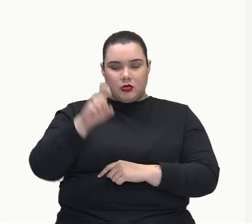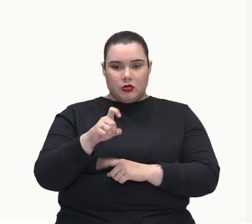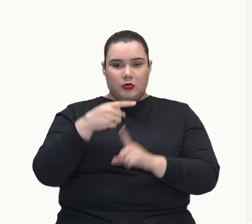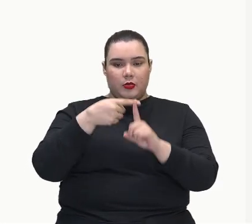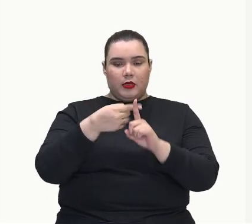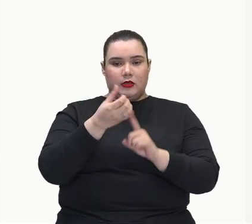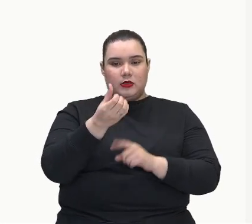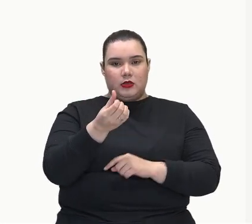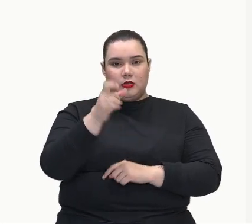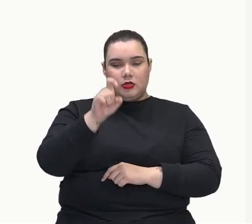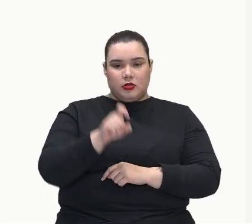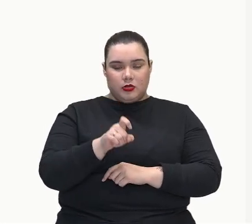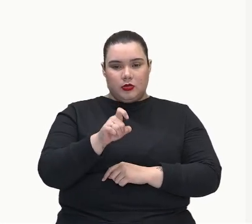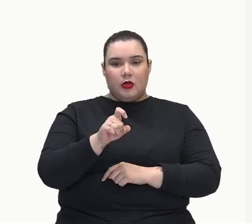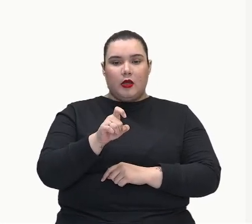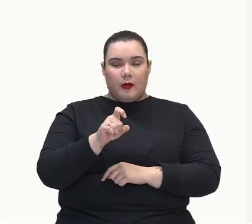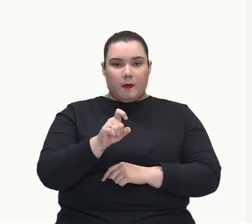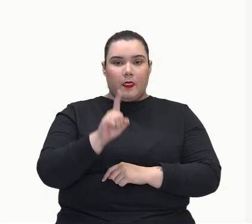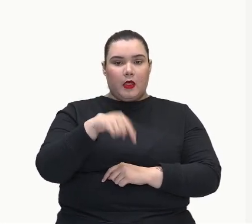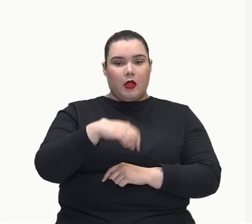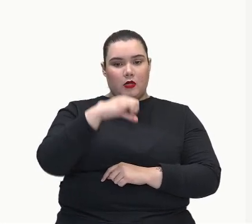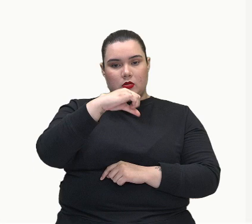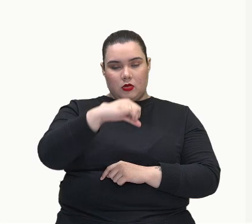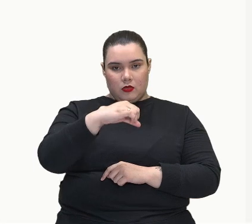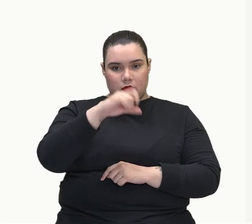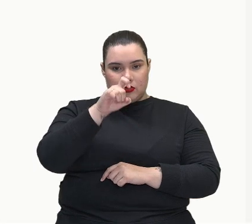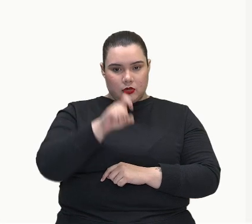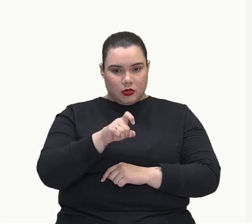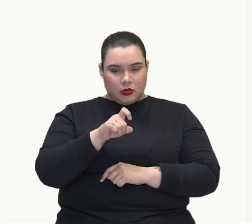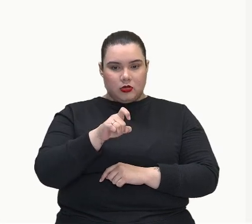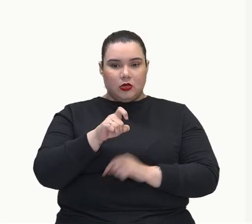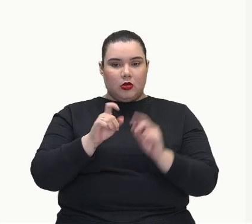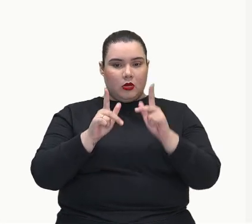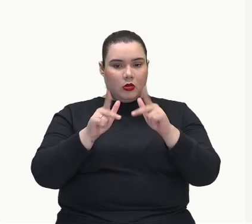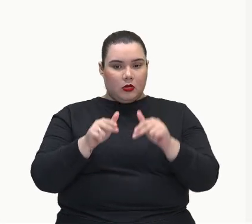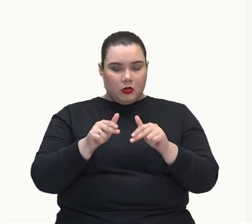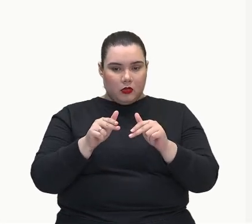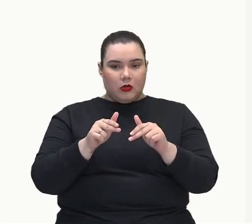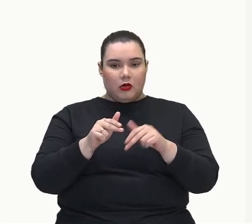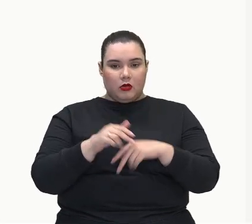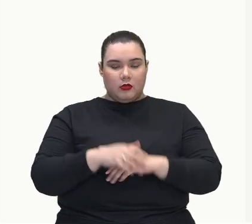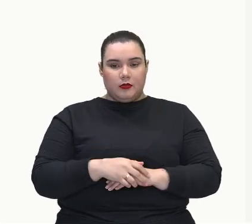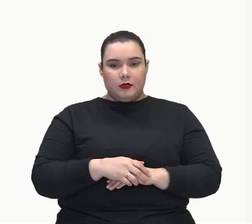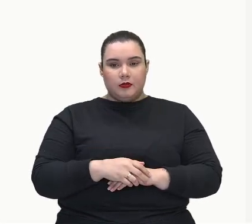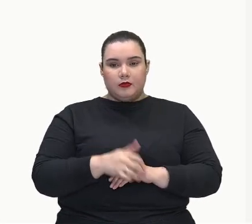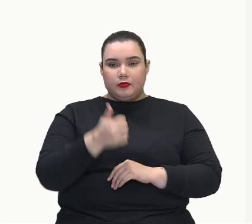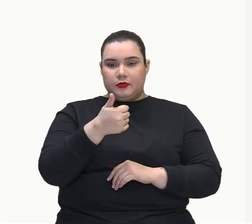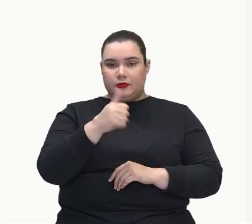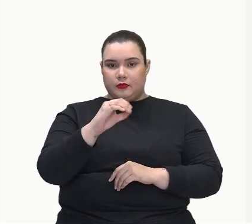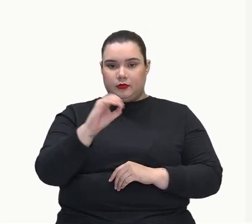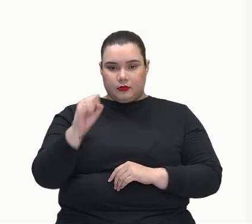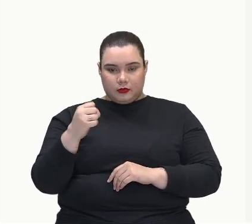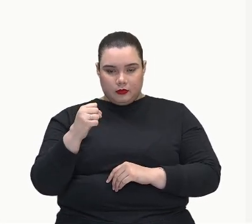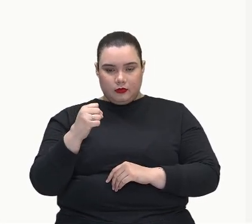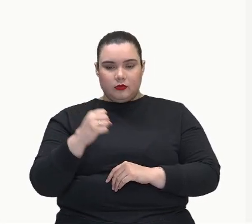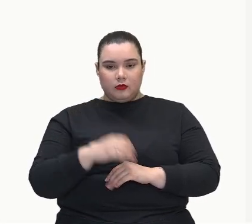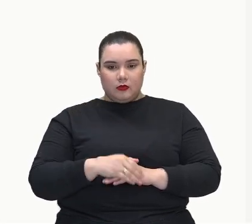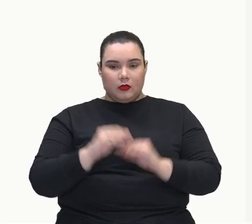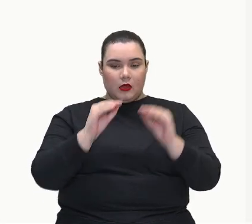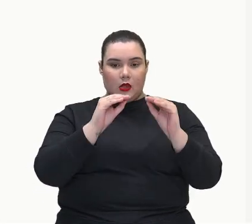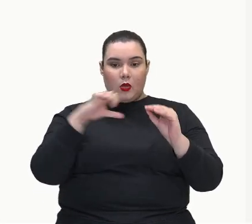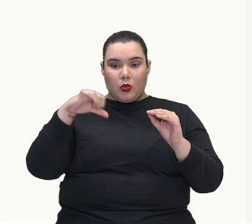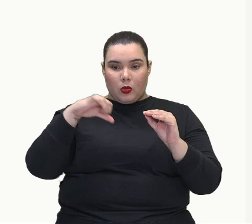108. 3x mais 6x é igual a 9x, igual a 108. Passamos o